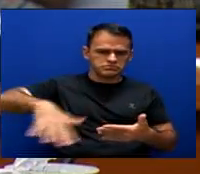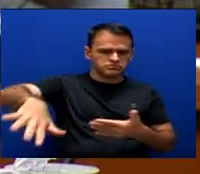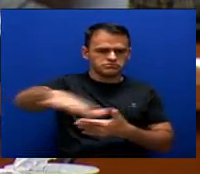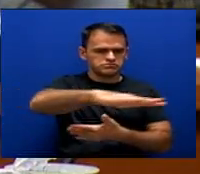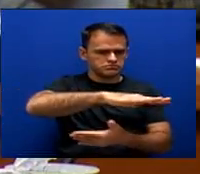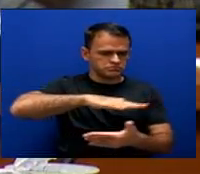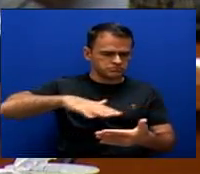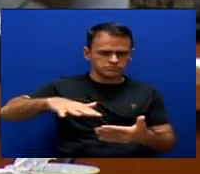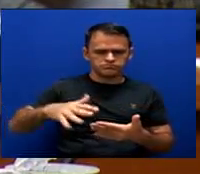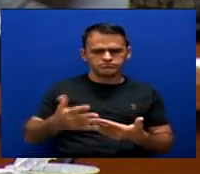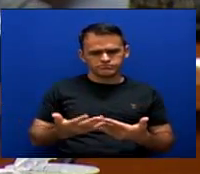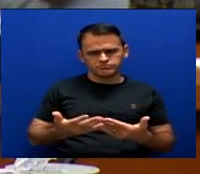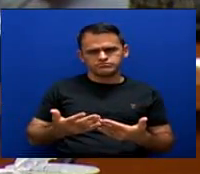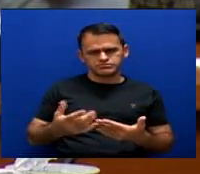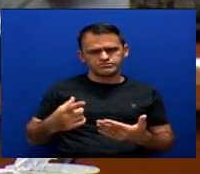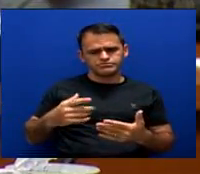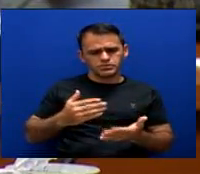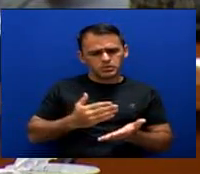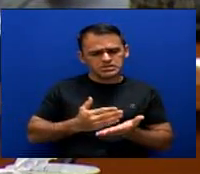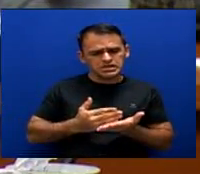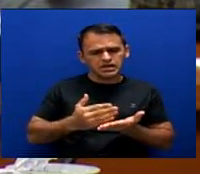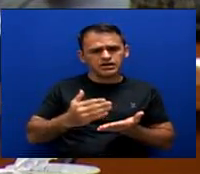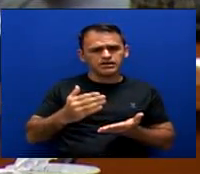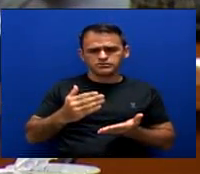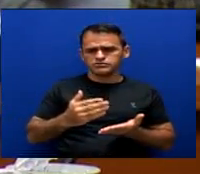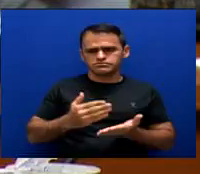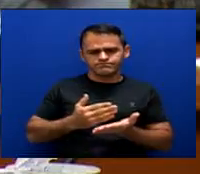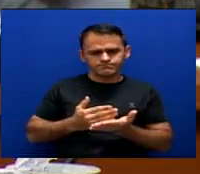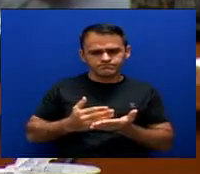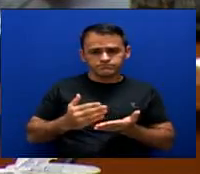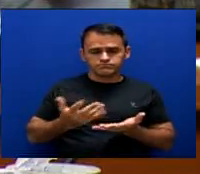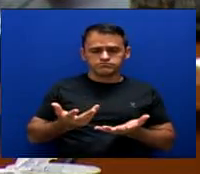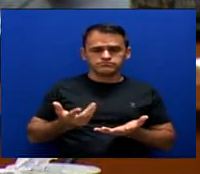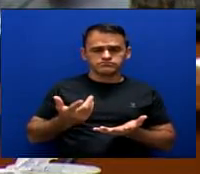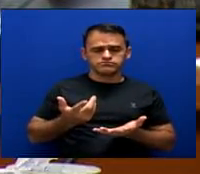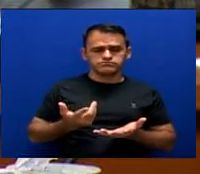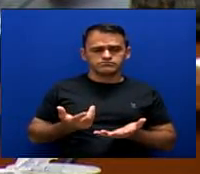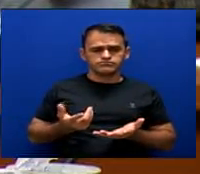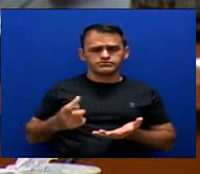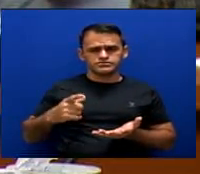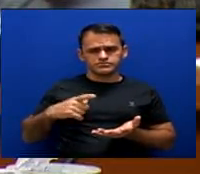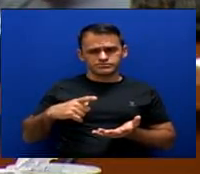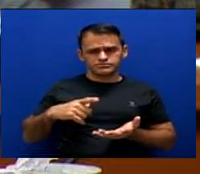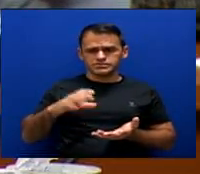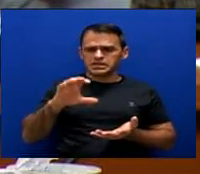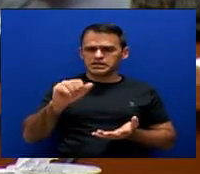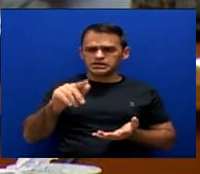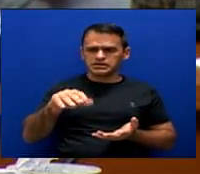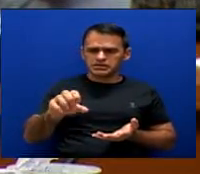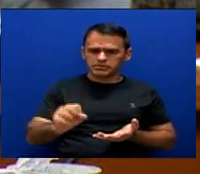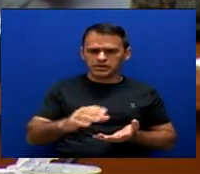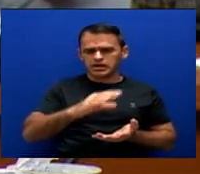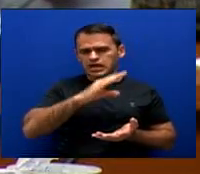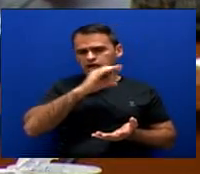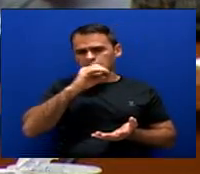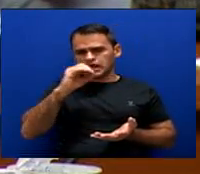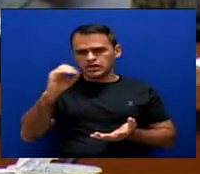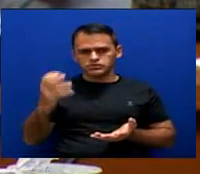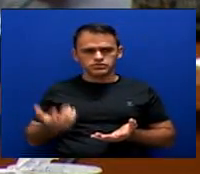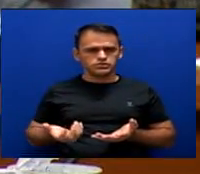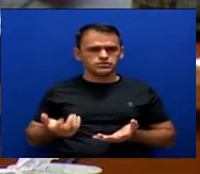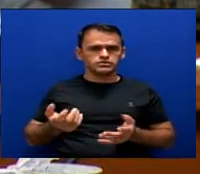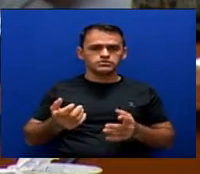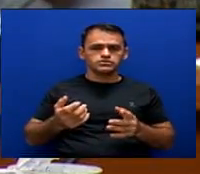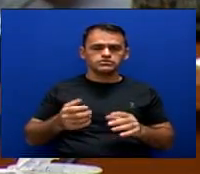a gente está muito enganado tinham ainda né quando a gente olha pra questão a quantidade de cápsulas é adulto e aí